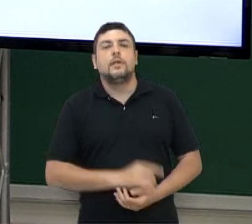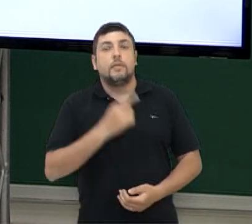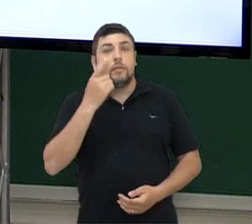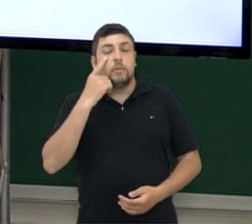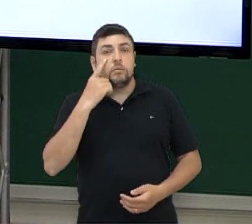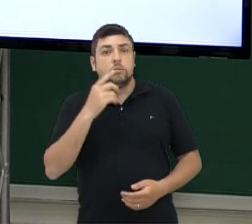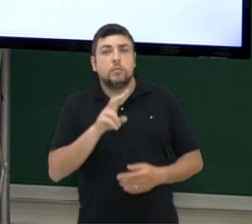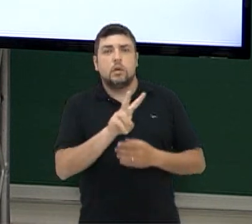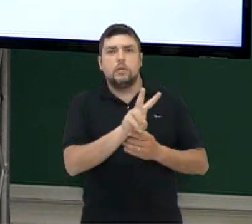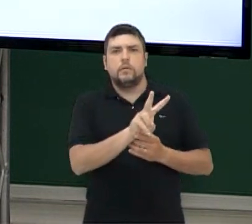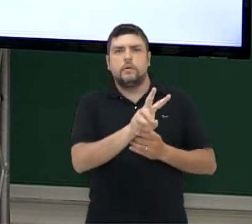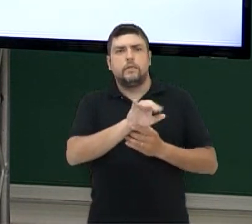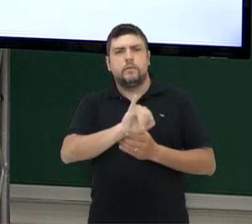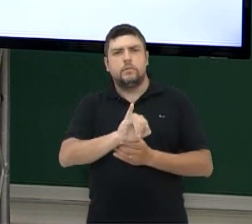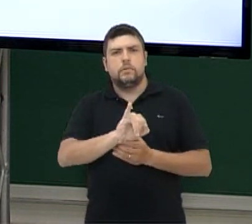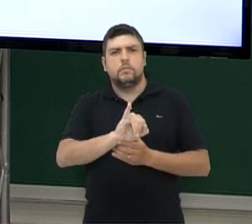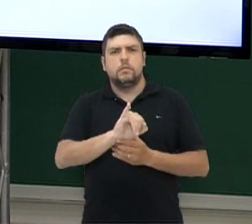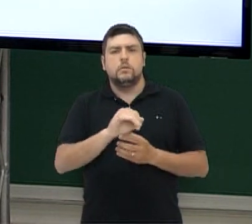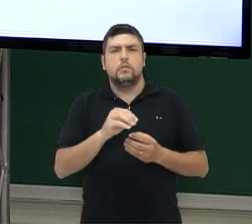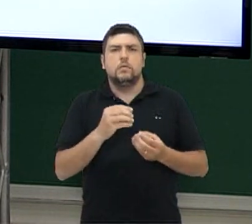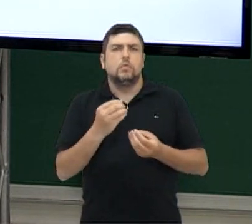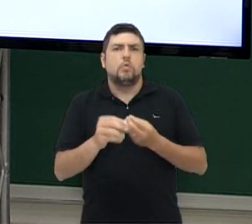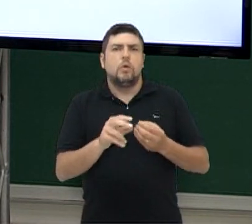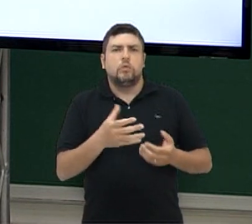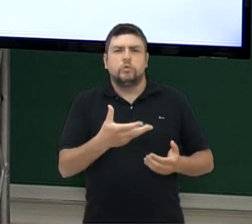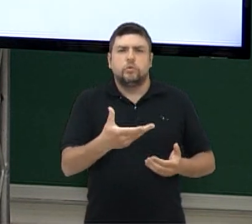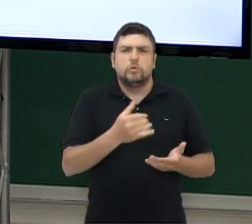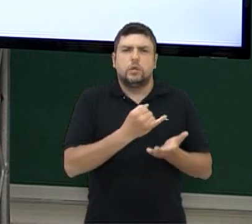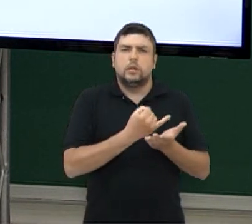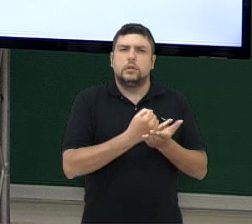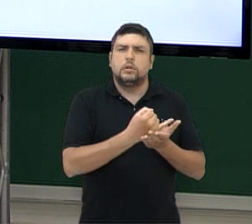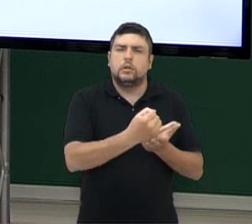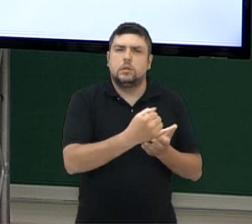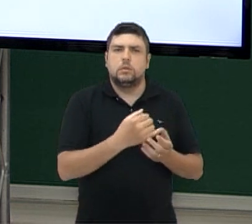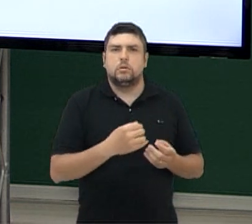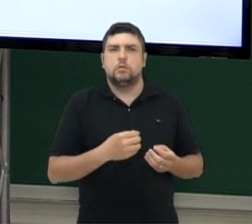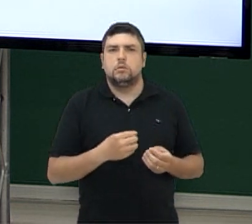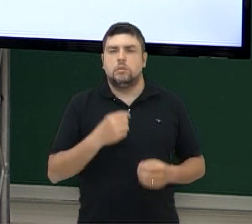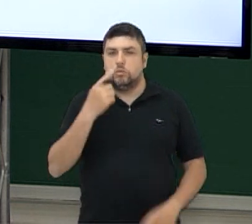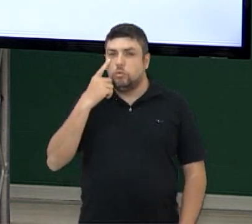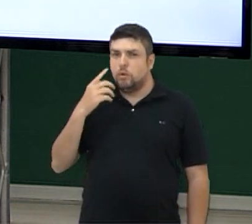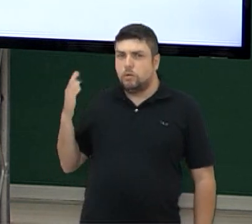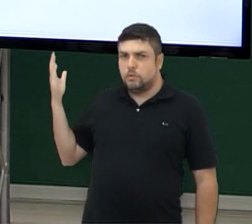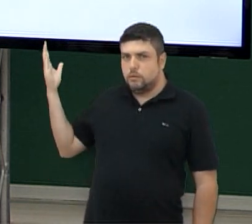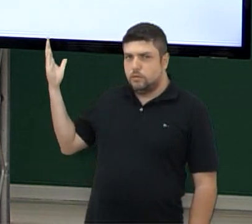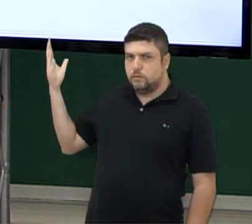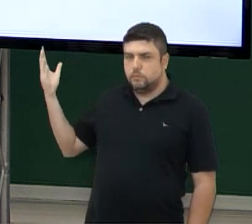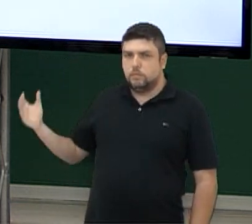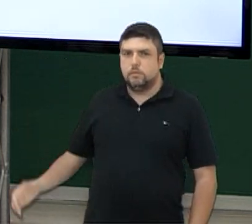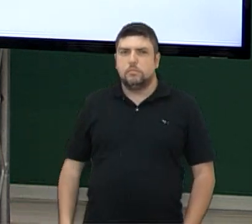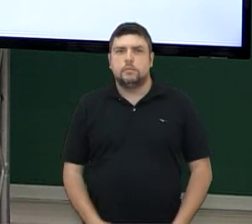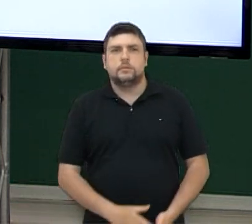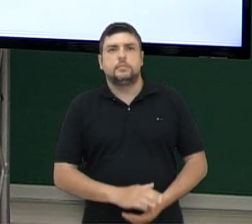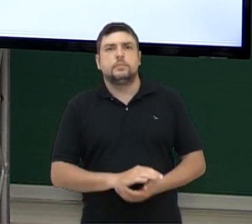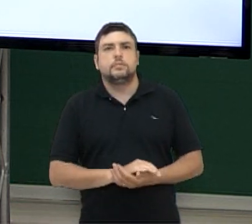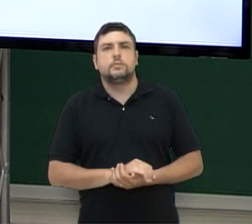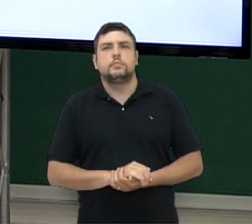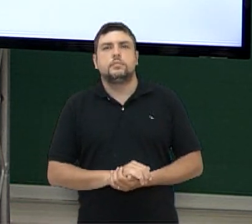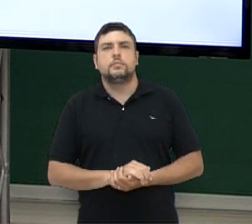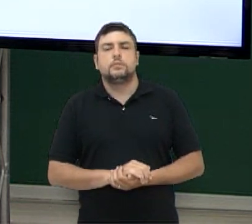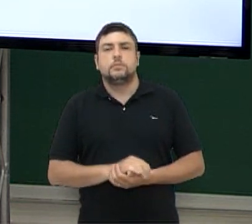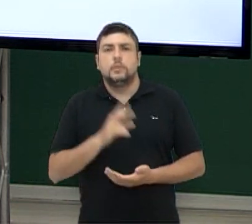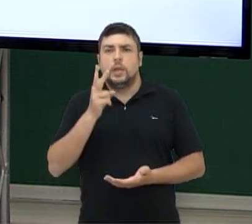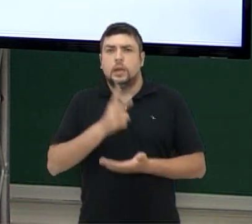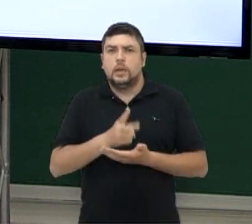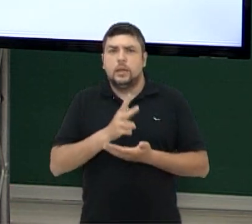velocidade inicial, né? Então, nós vamos analisar agora a questão da tabela. Pessoal, velocidade inicial sempre